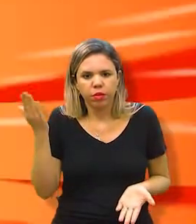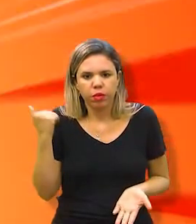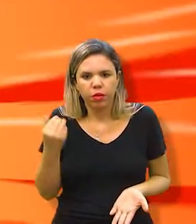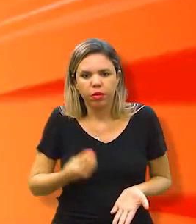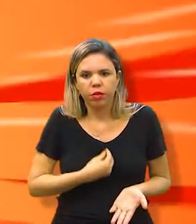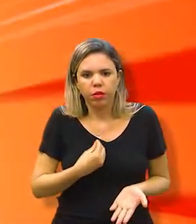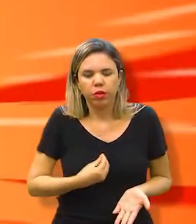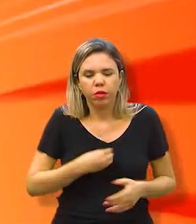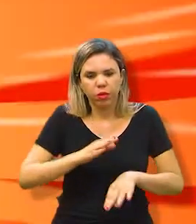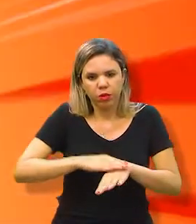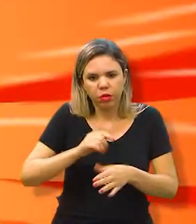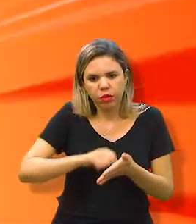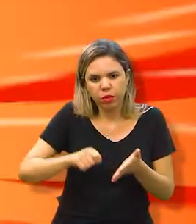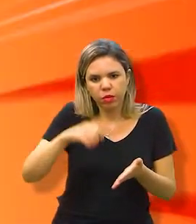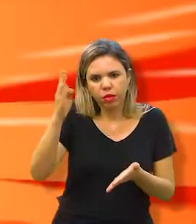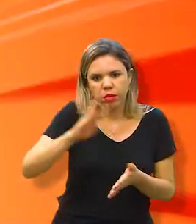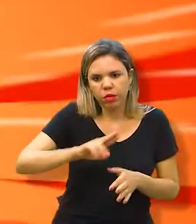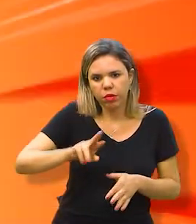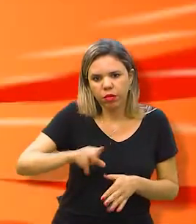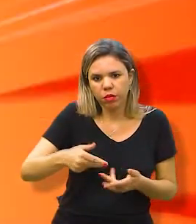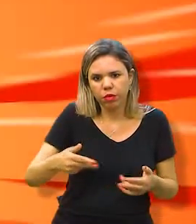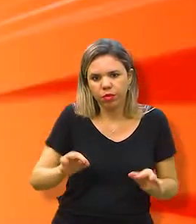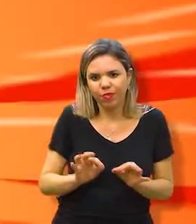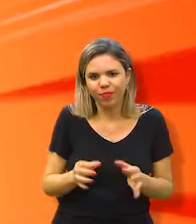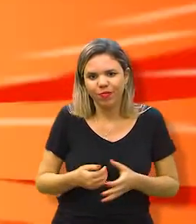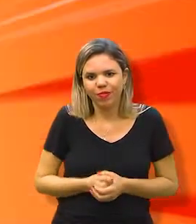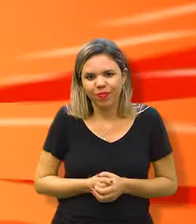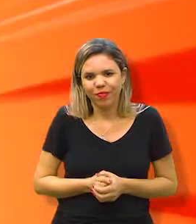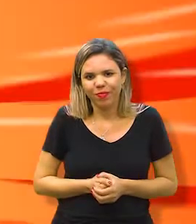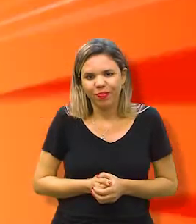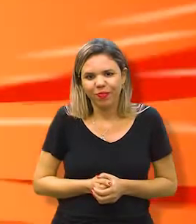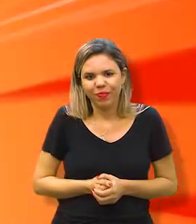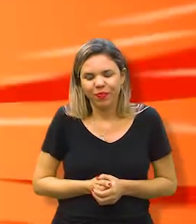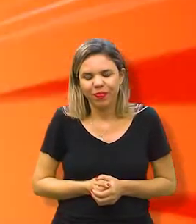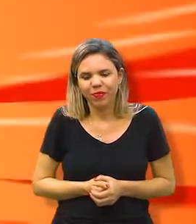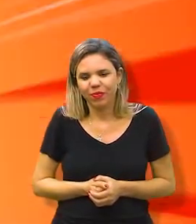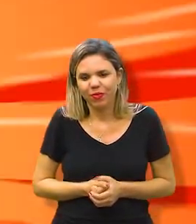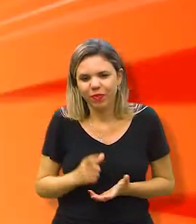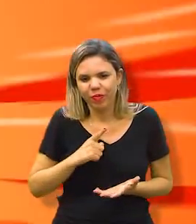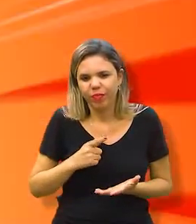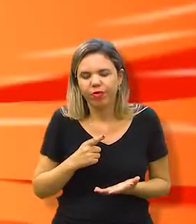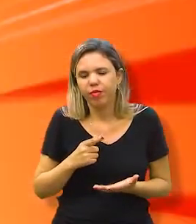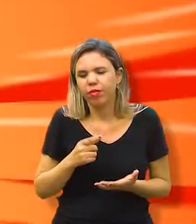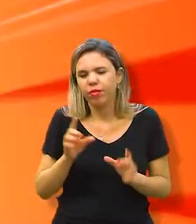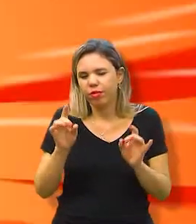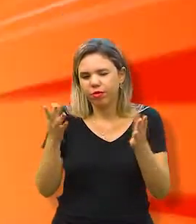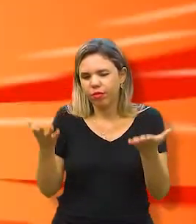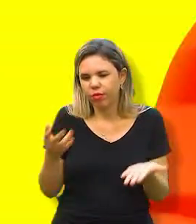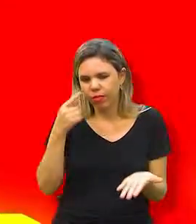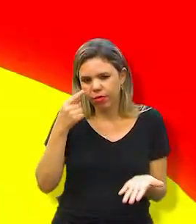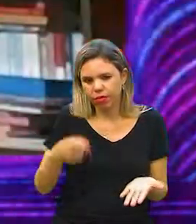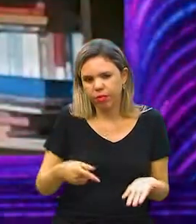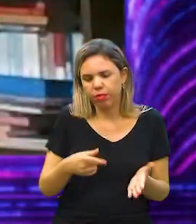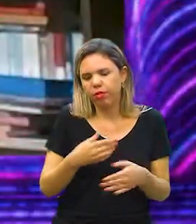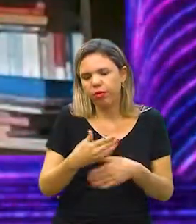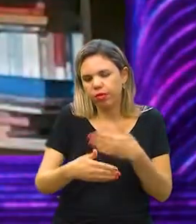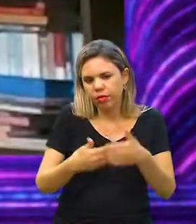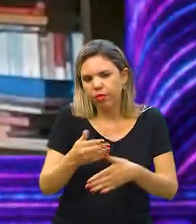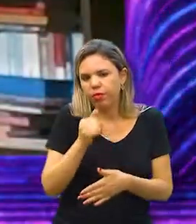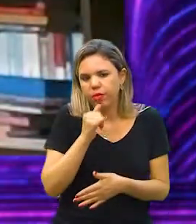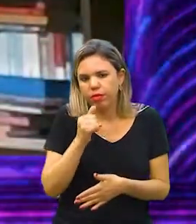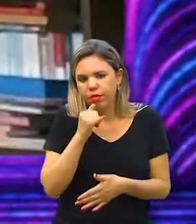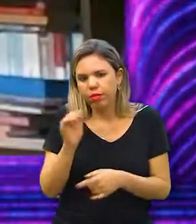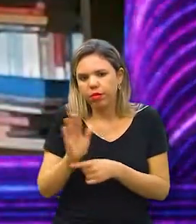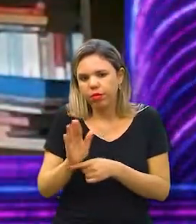sabe que a vida de um autor brasileiro não é uma coisa assim, que tem muito glamour como a gente vê passar, por